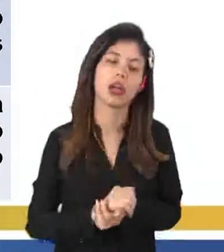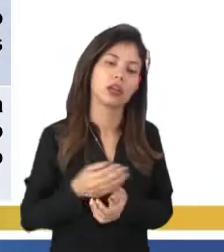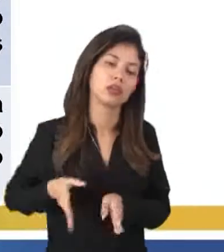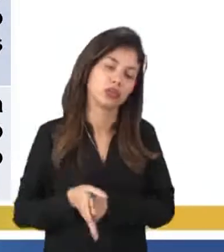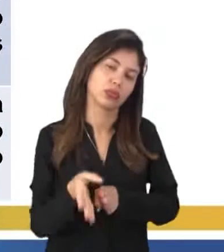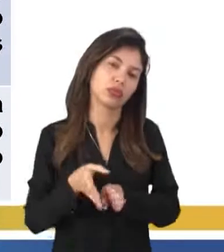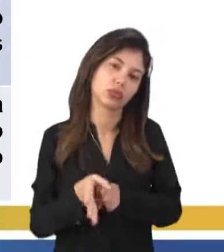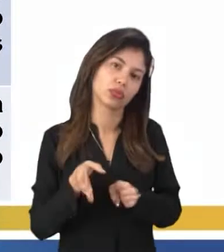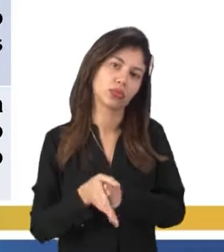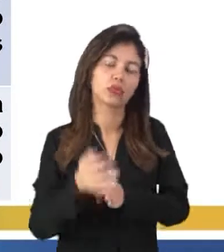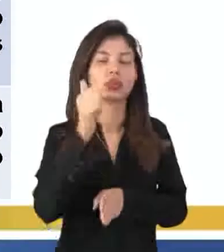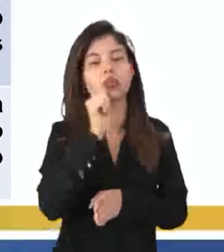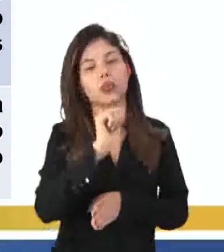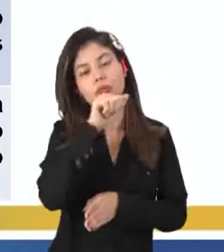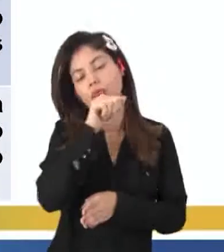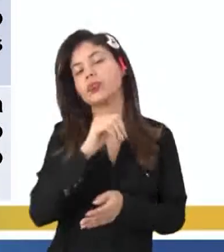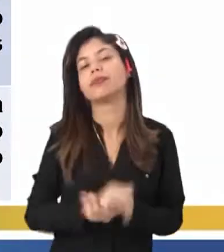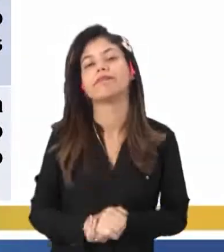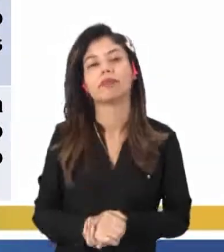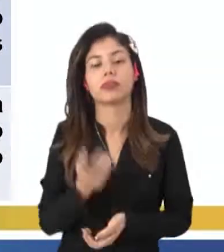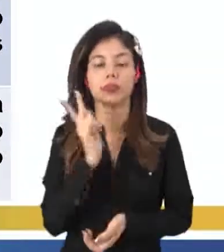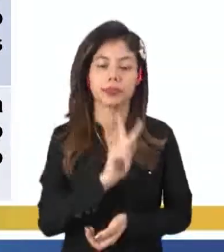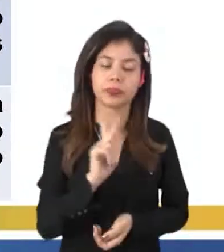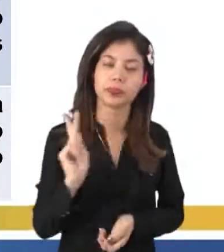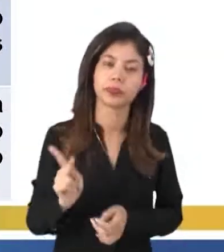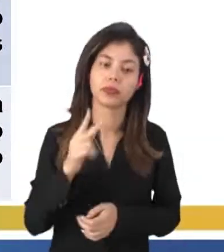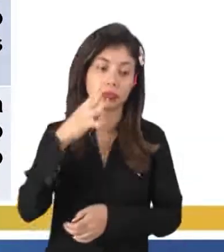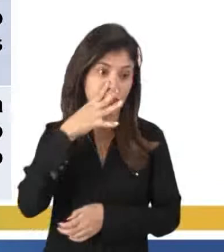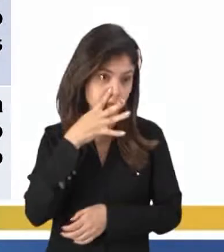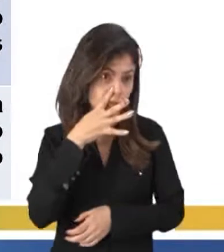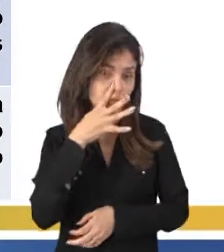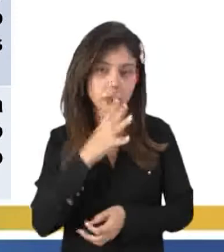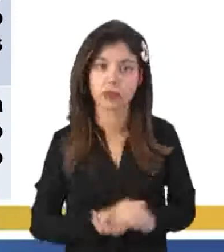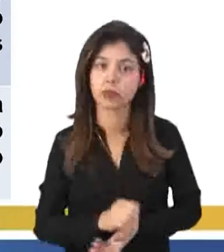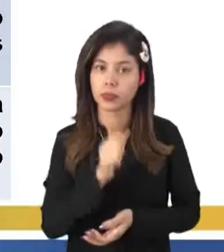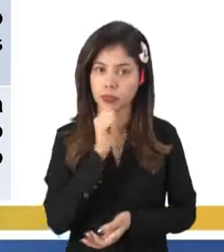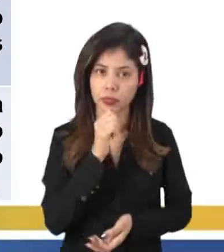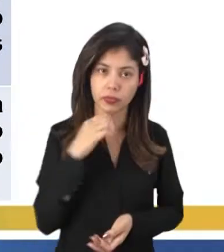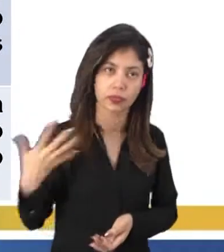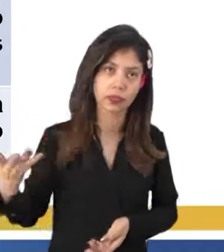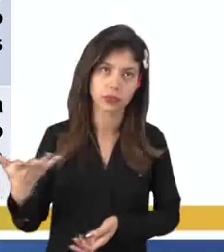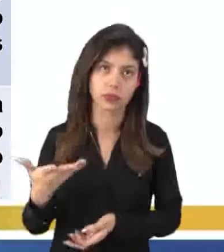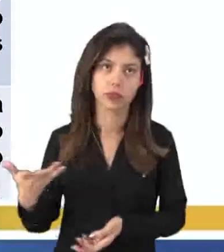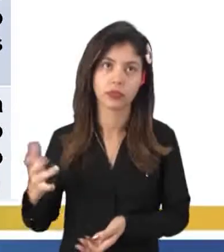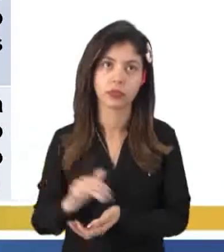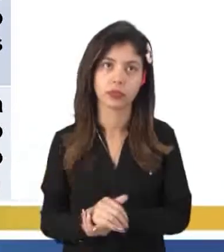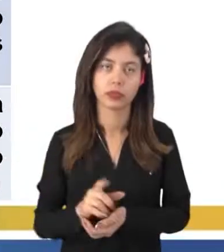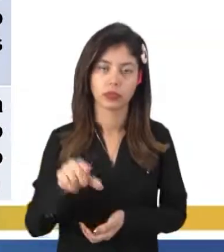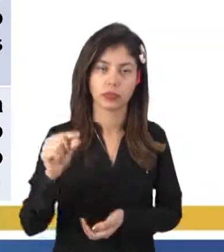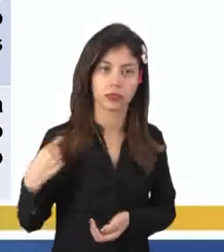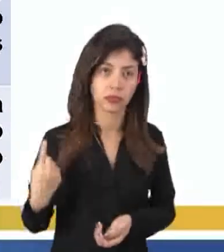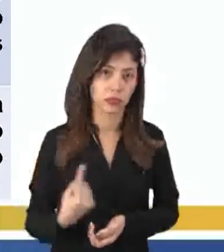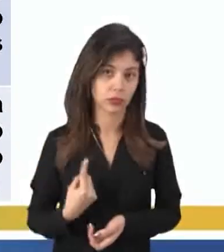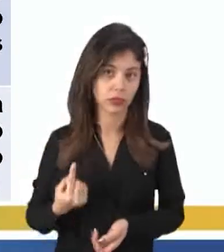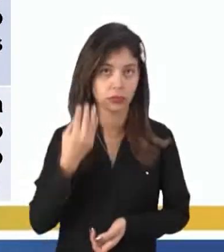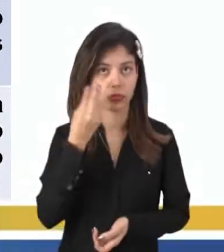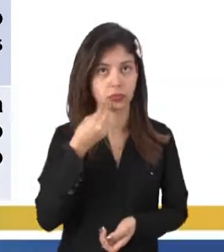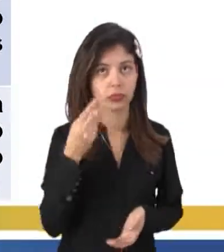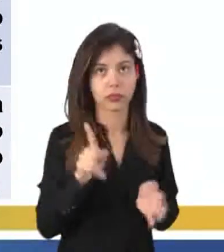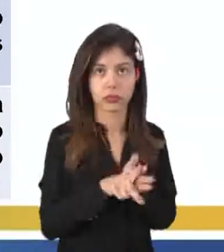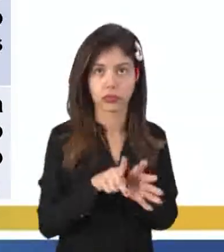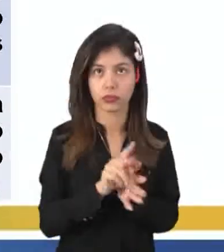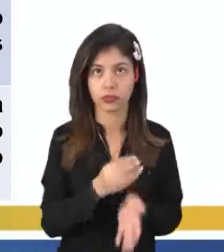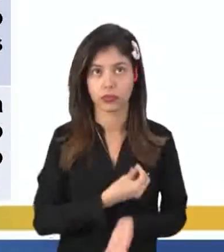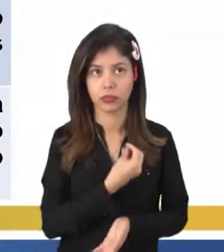dos pais ou de um professor que admira, ou ainda baseado em decisões individuais ou experiência própria